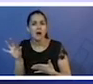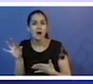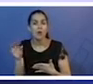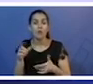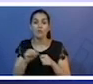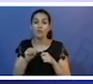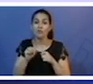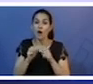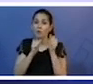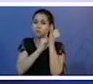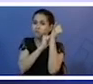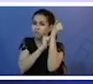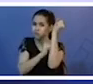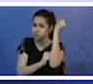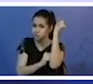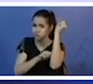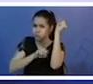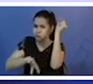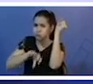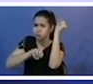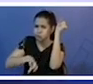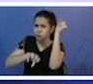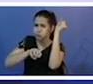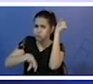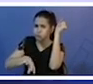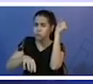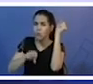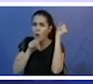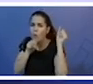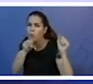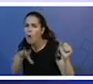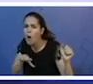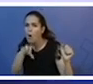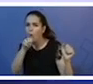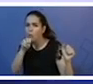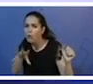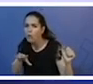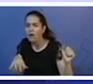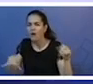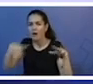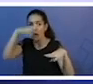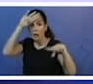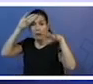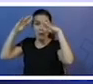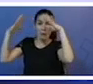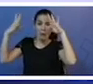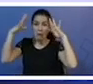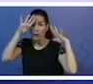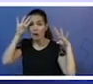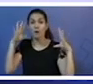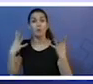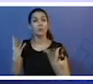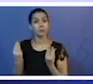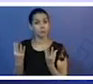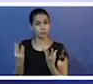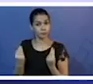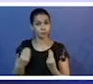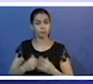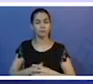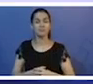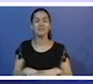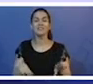a diarreia prolongada, vômito excessivo, transpiração excessiva e atuação de